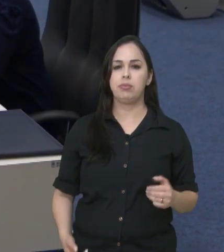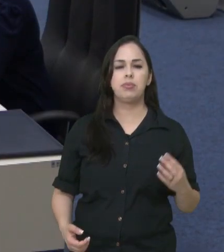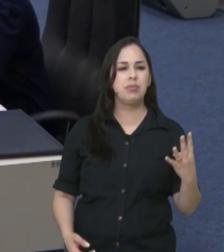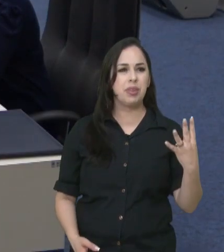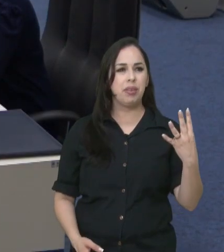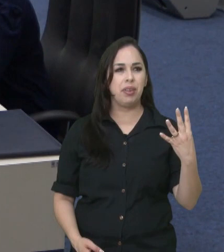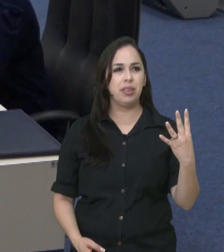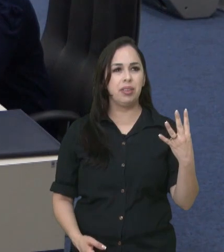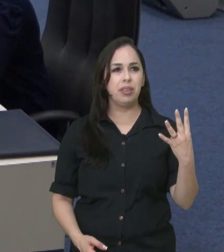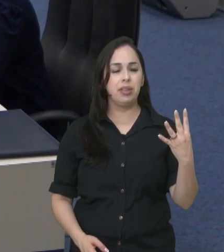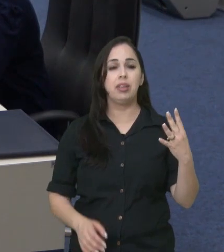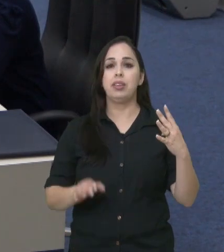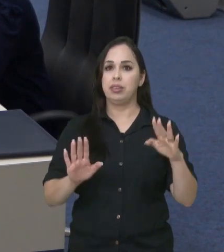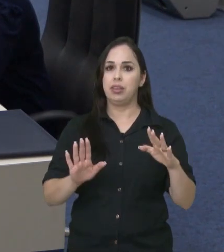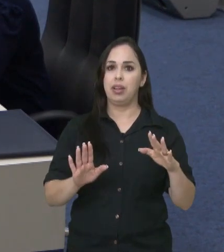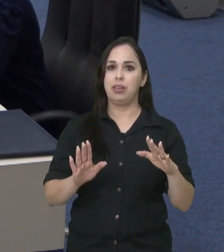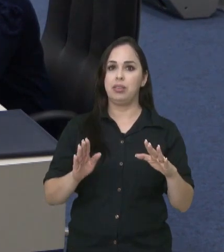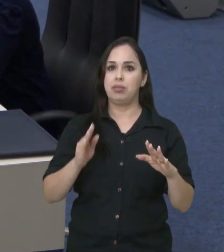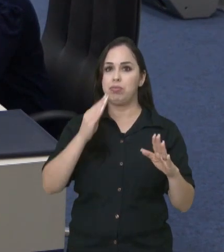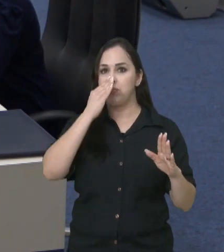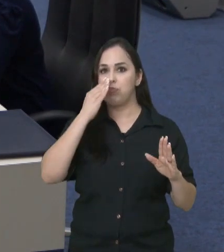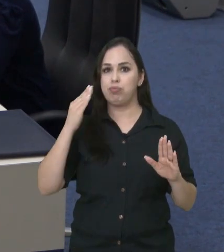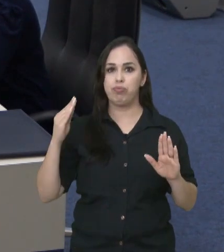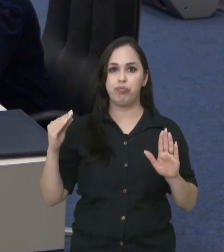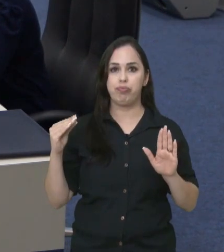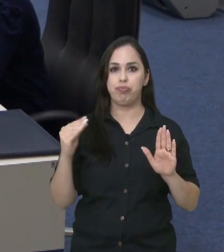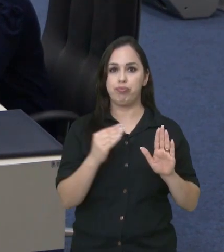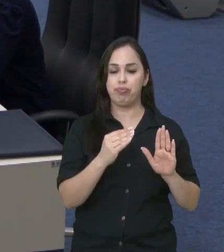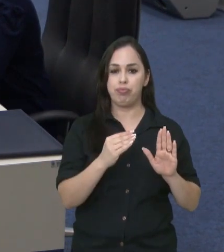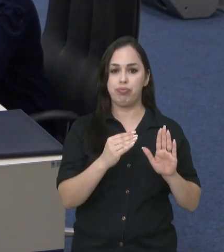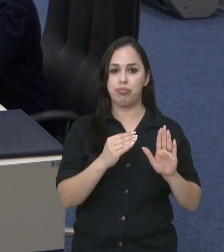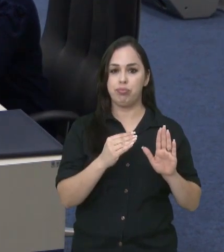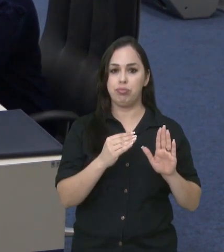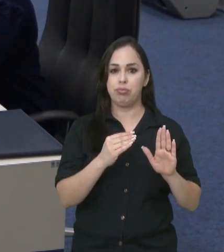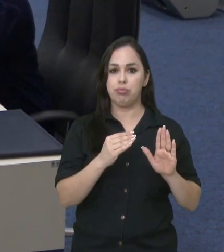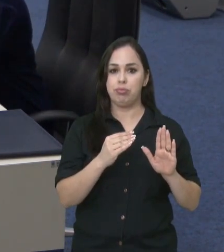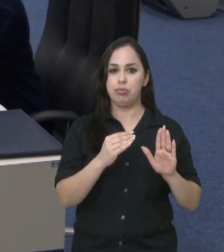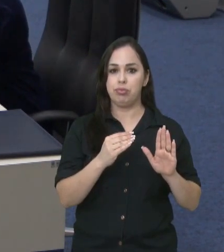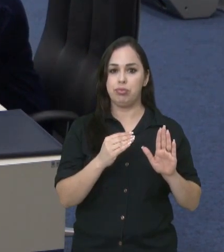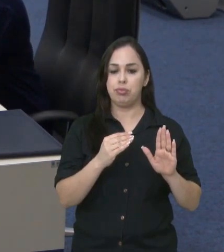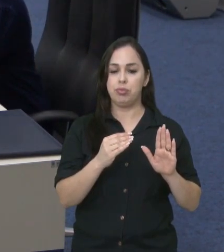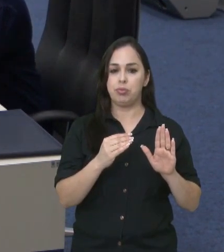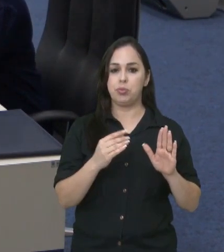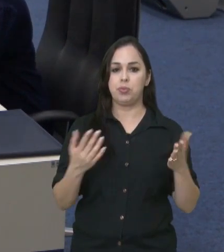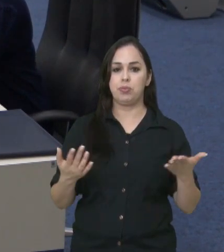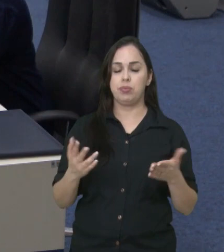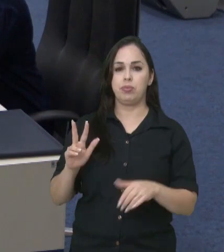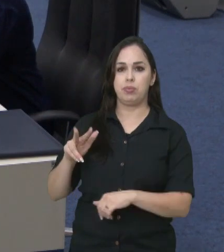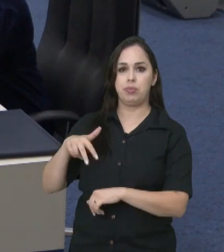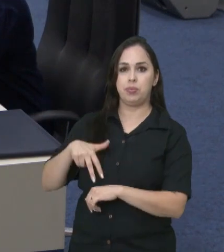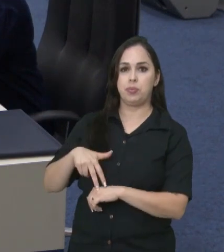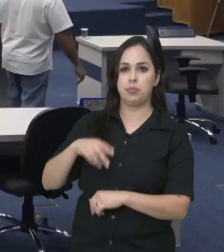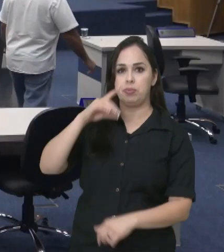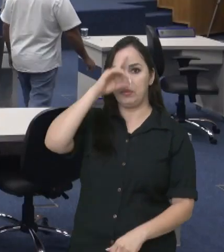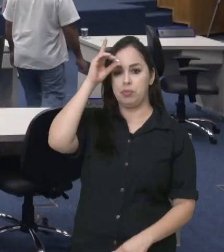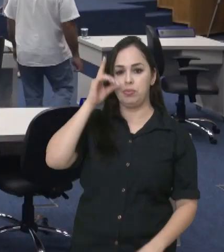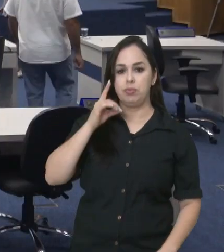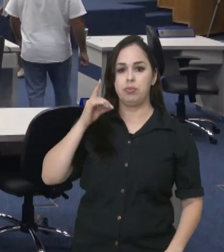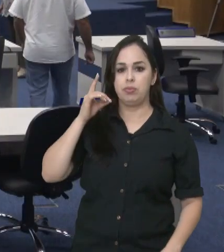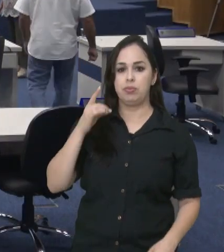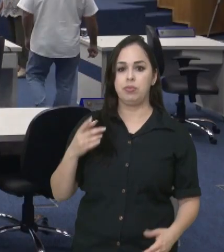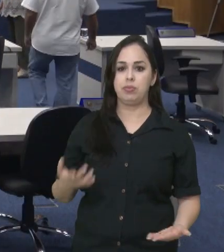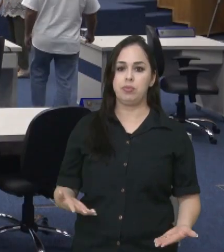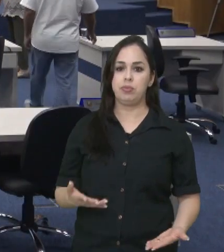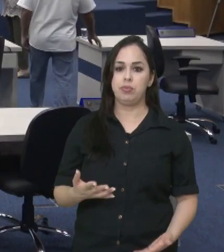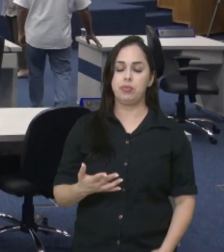Com 4 votos favoráveis, portanto, está rejeitado o documento. Com a palavra, a vereadora Dulce Rita. Eu